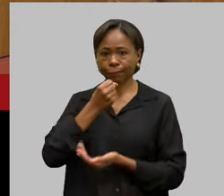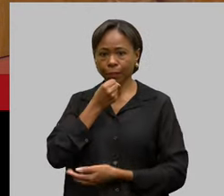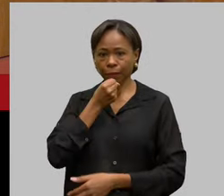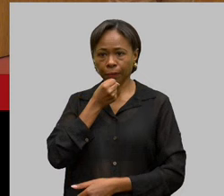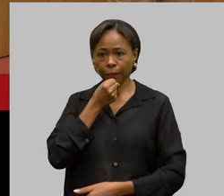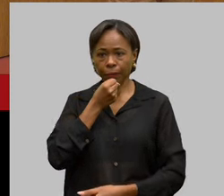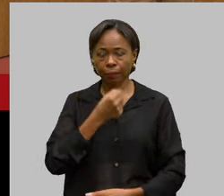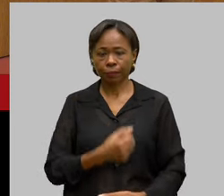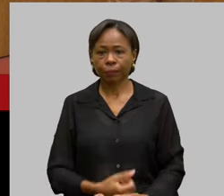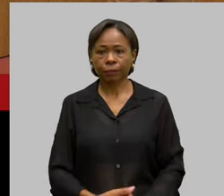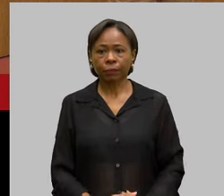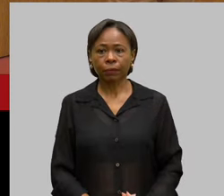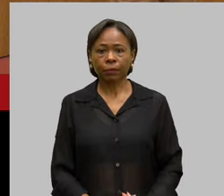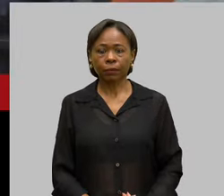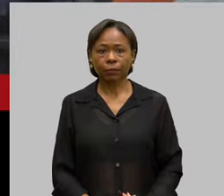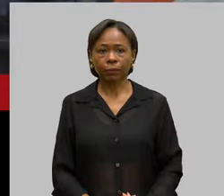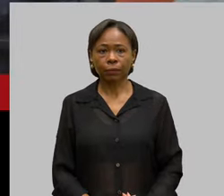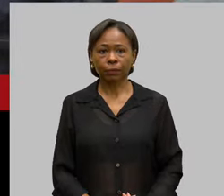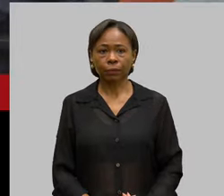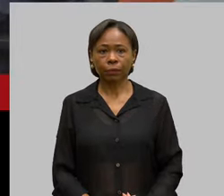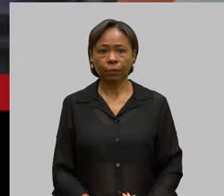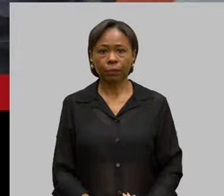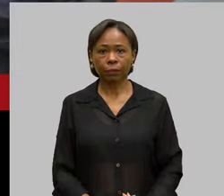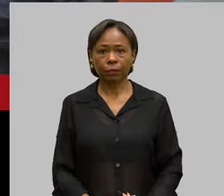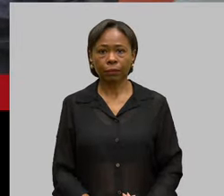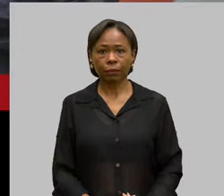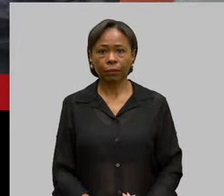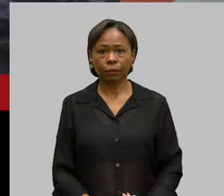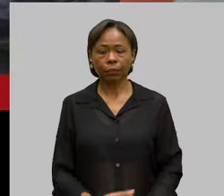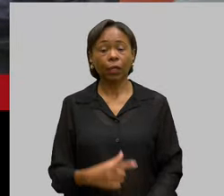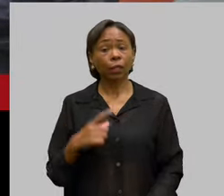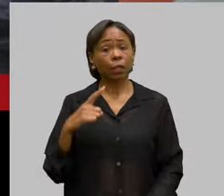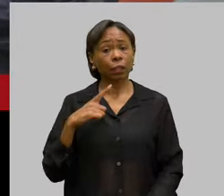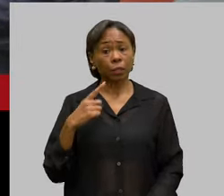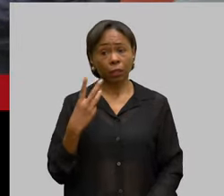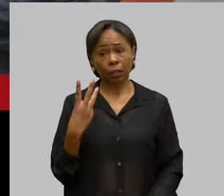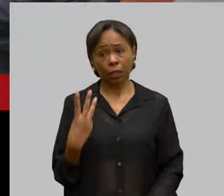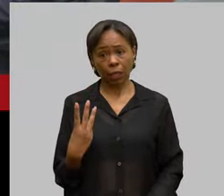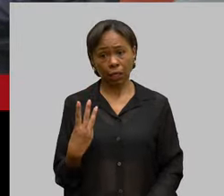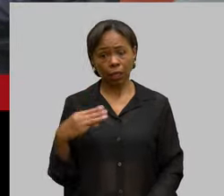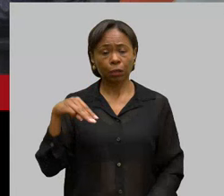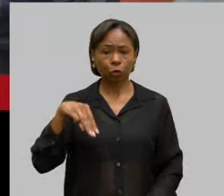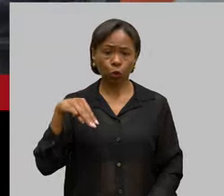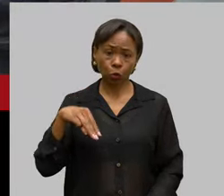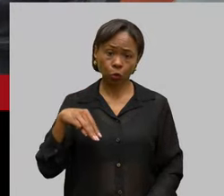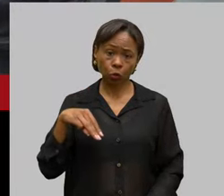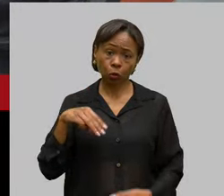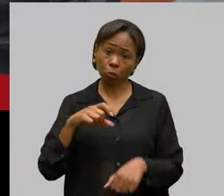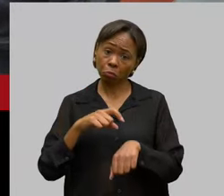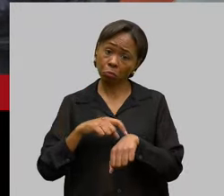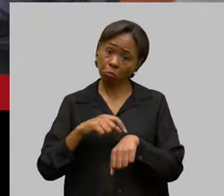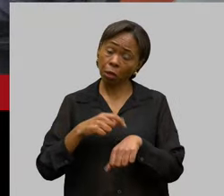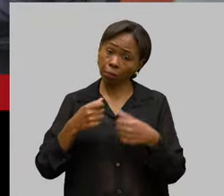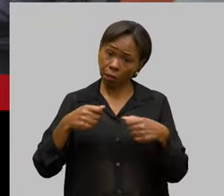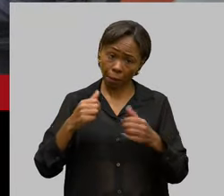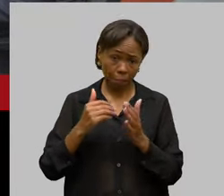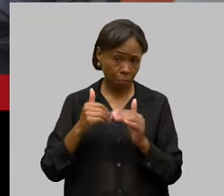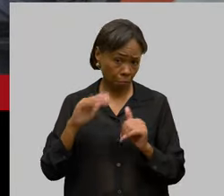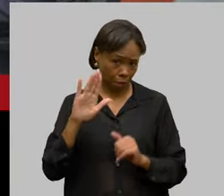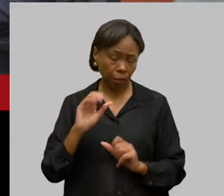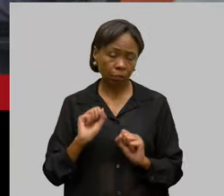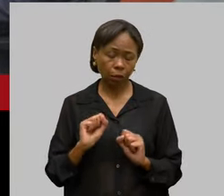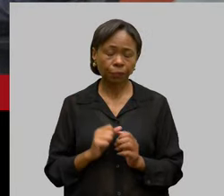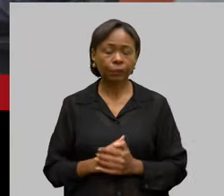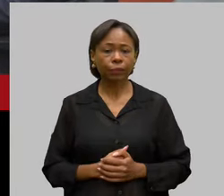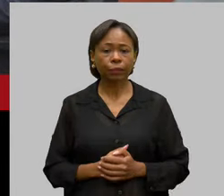e pela regra aqui que a gente estabeleceu nós estamos dando 3 minutos né mas precisar de um pouquinho mais então vou chamar o elid Souza